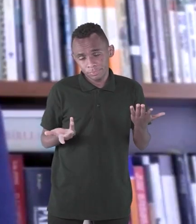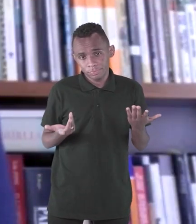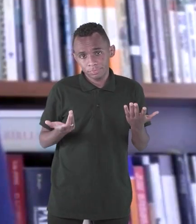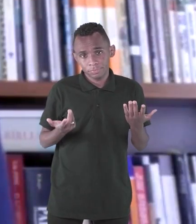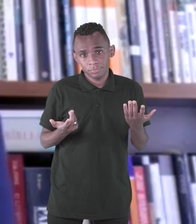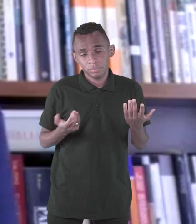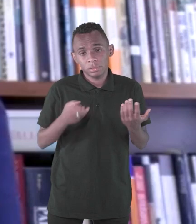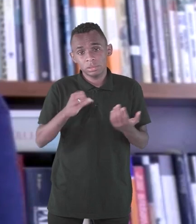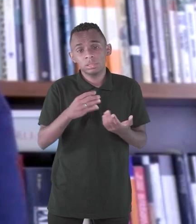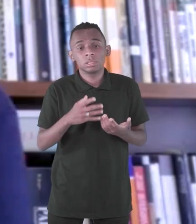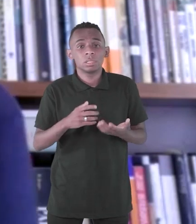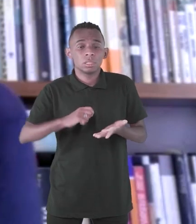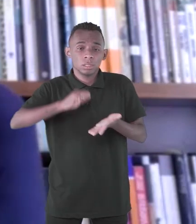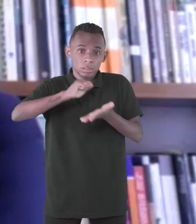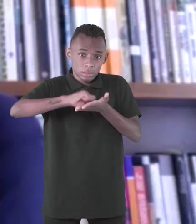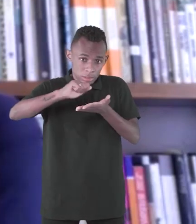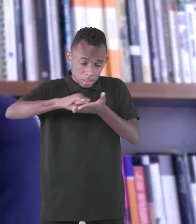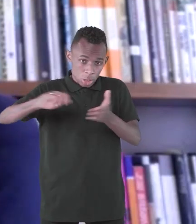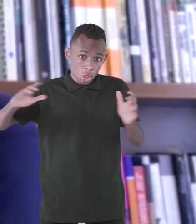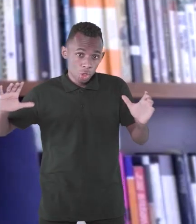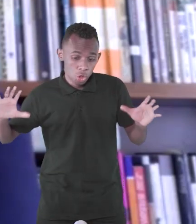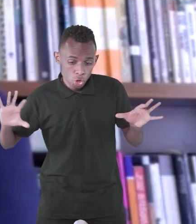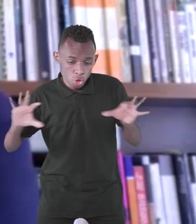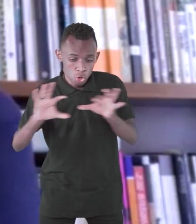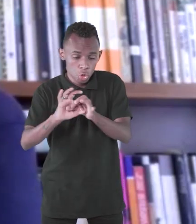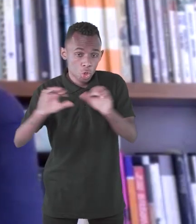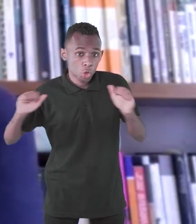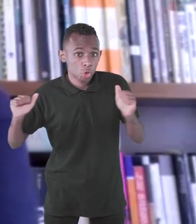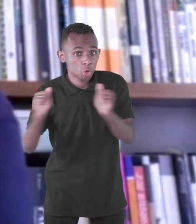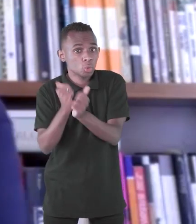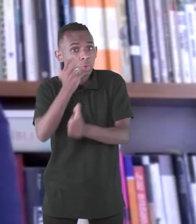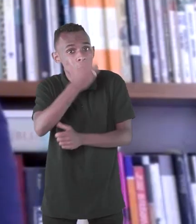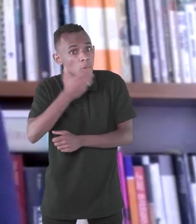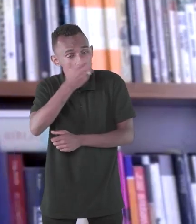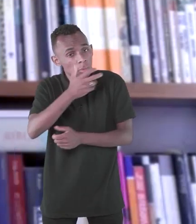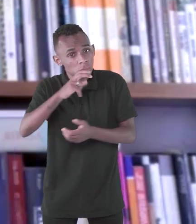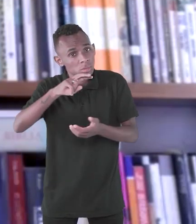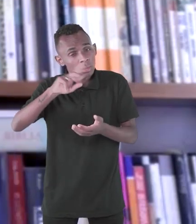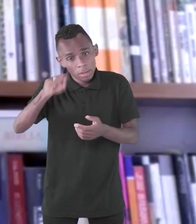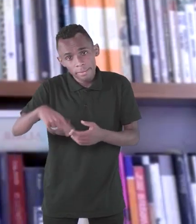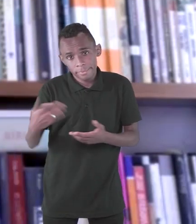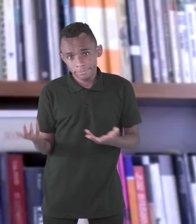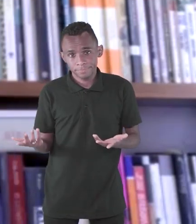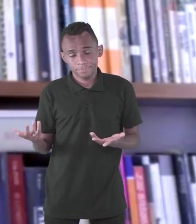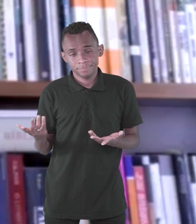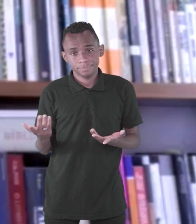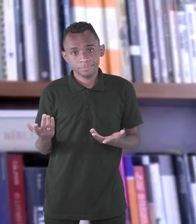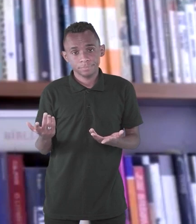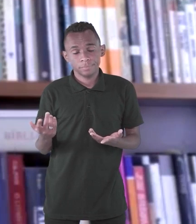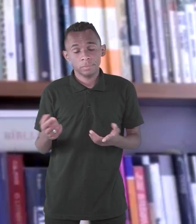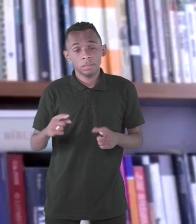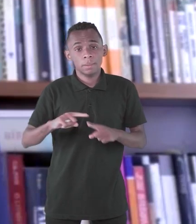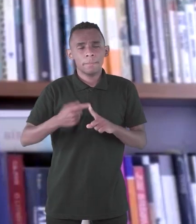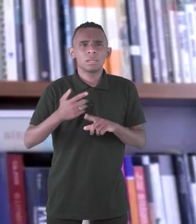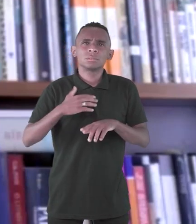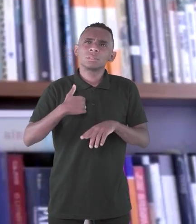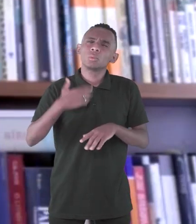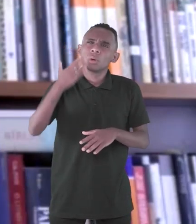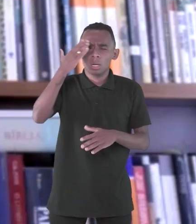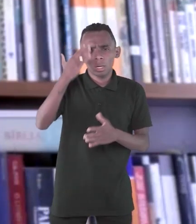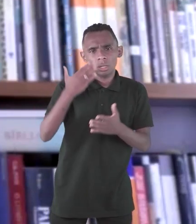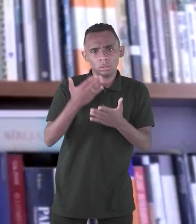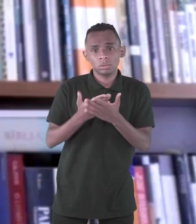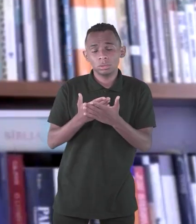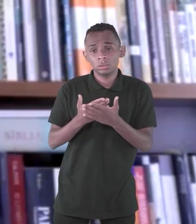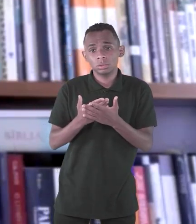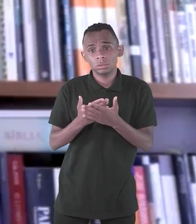o seu escrito está acompanhado de uma música, ele é uma canção, ele é uma letra. Mas para mim, há